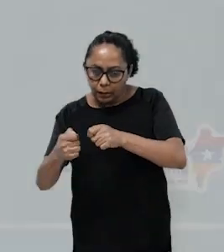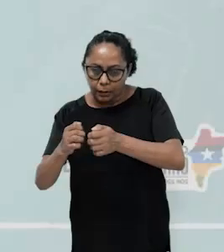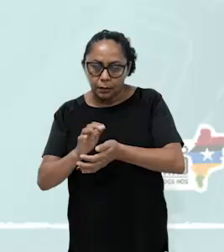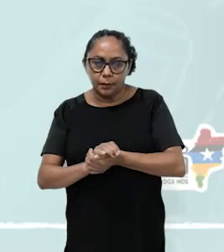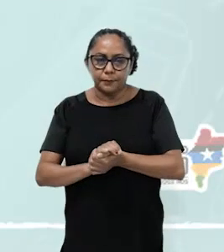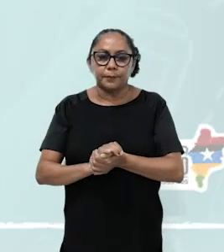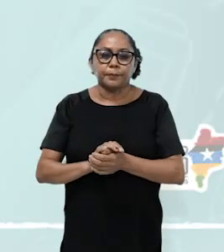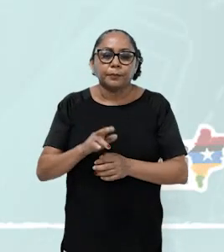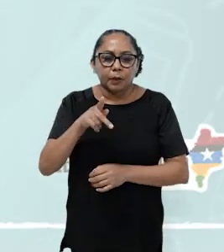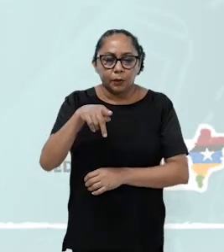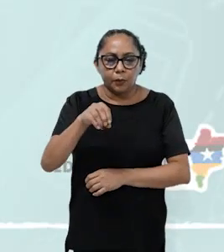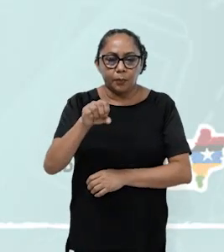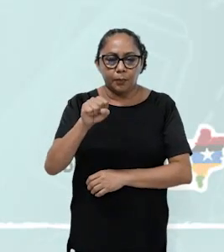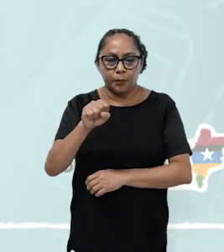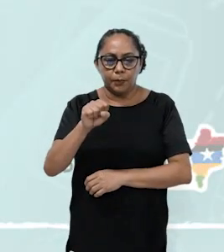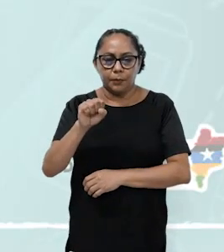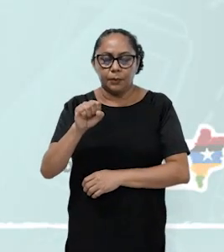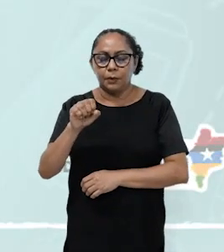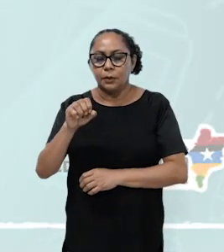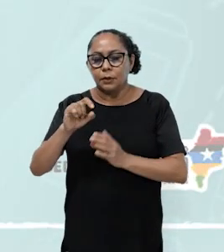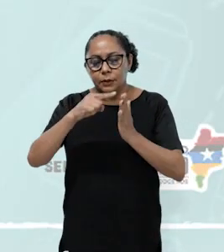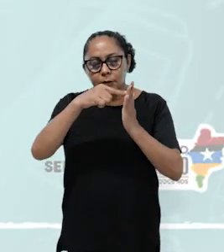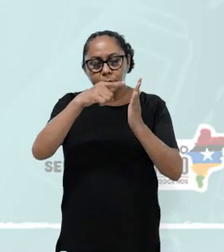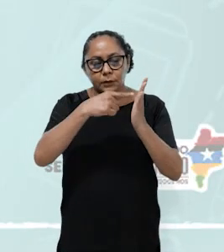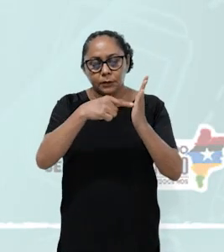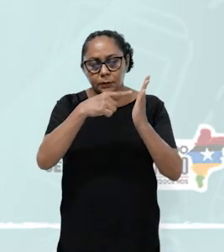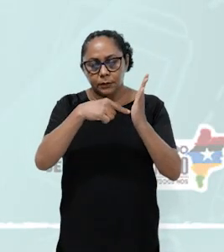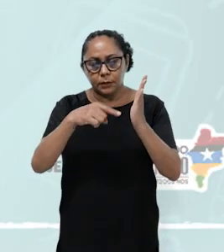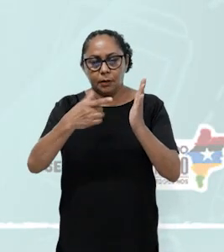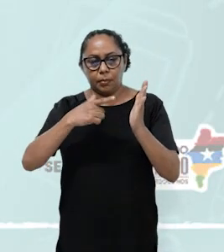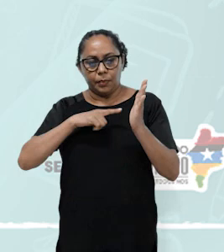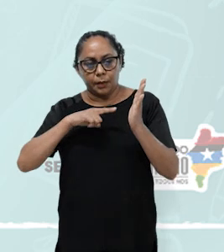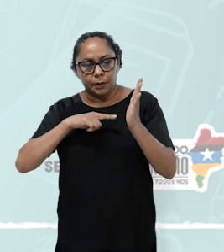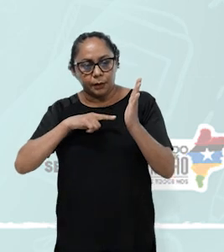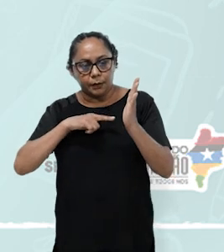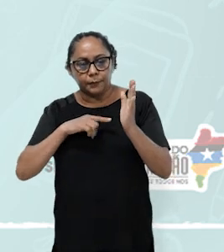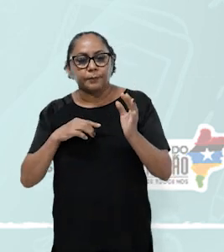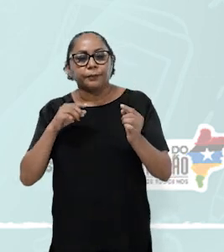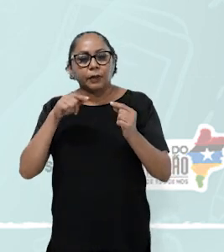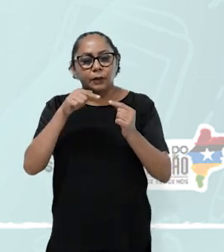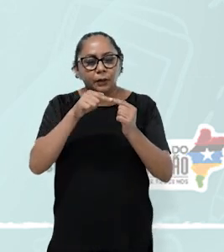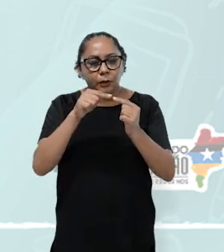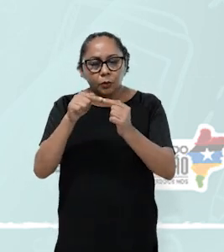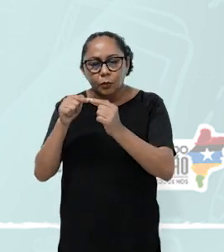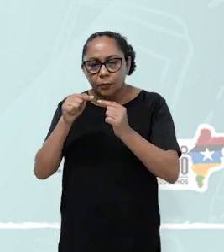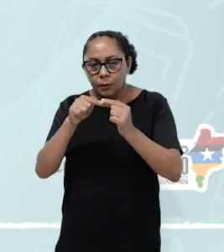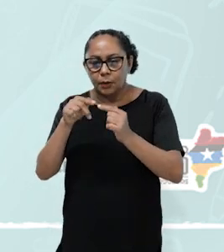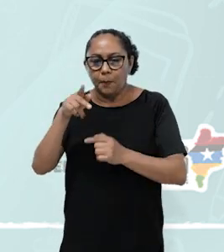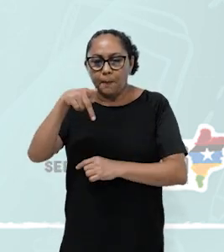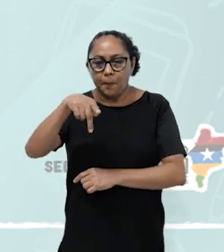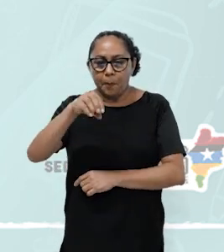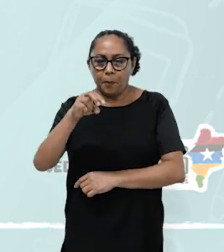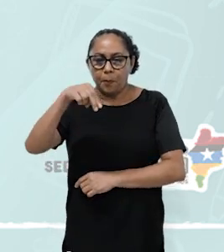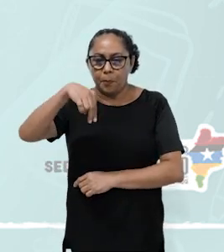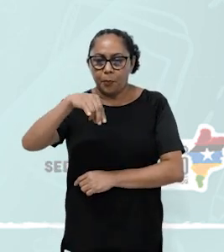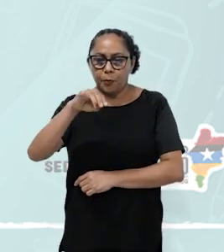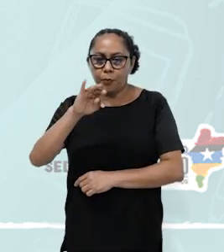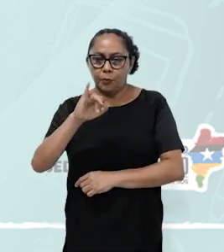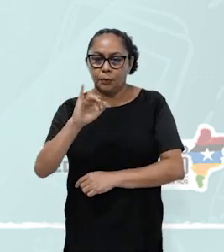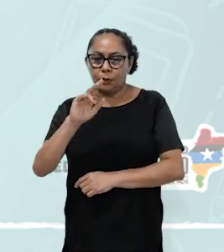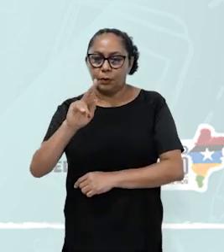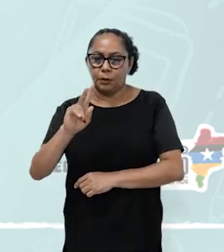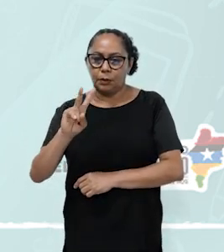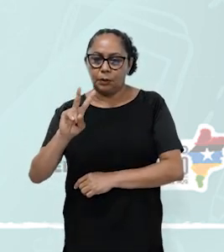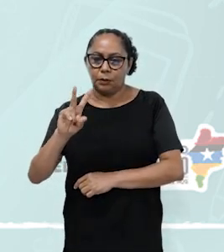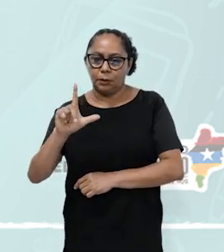O pós-impressionismo ele tem uma variação do impressionismo que é o pontilhismo, né? Alguns alunos meus vão lembrar disso de maneira pessoal